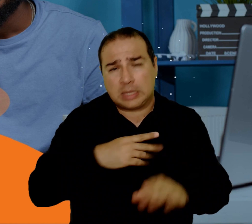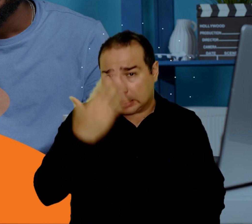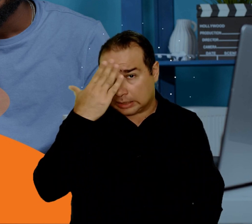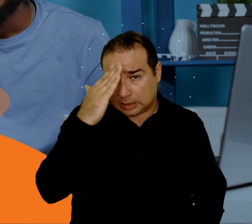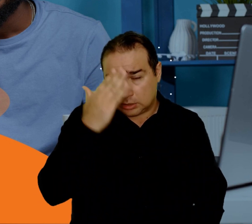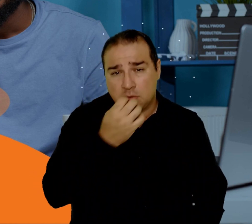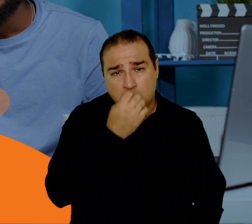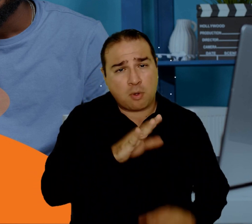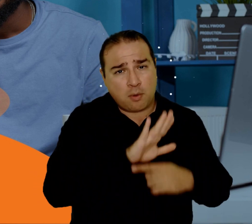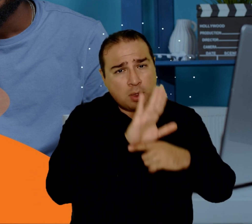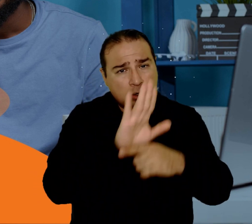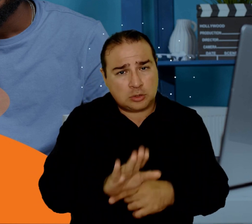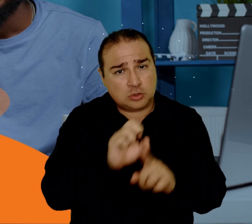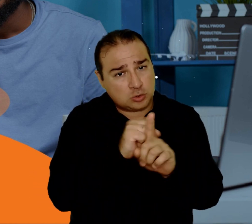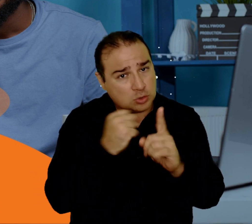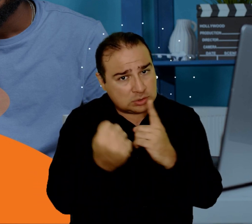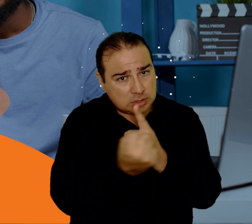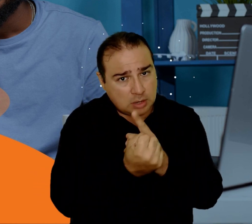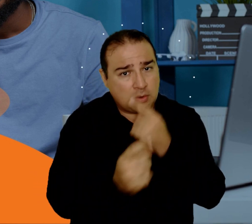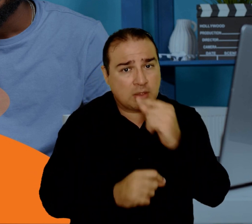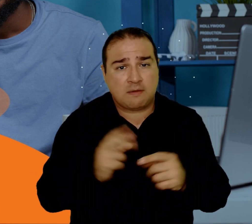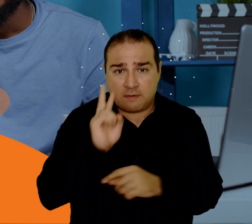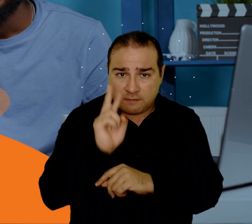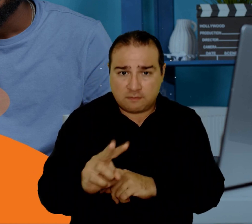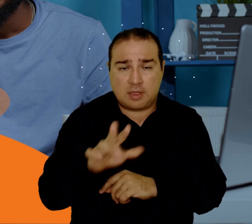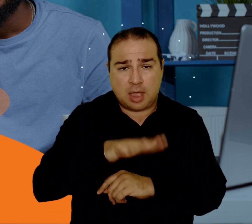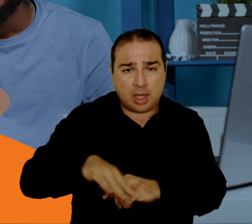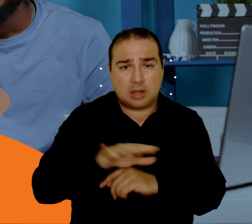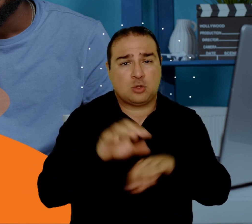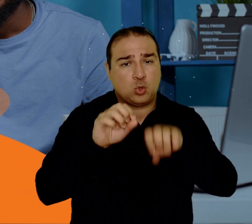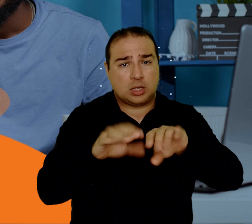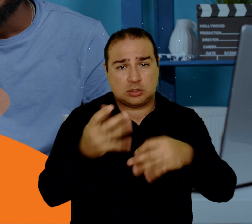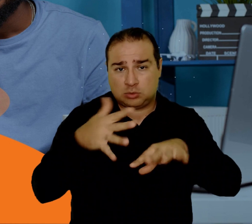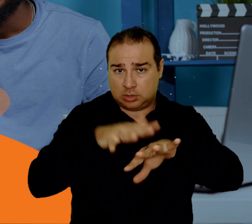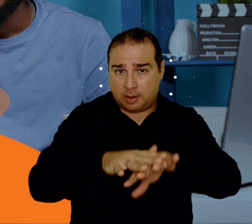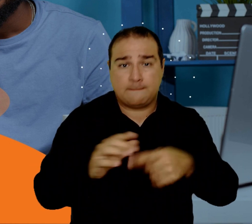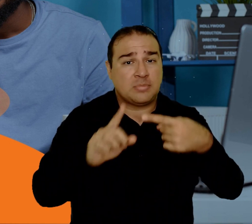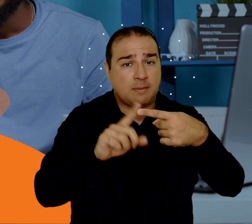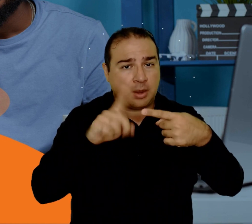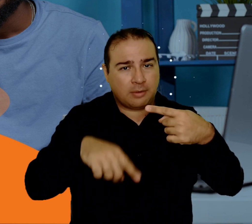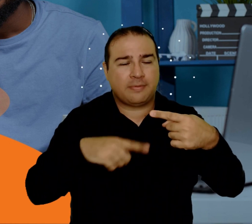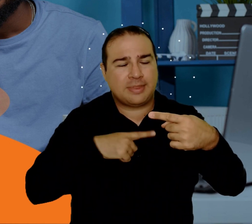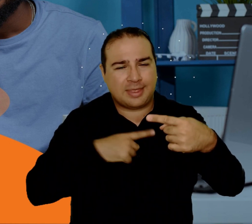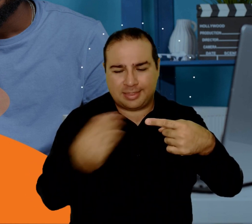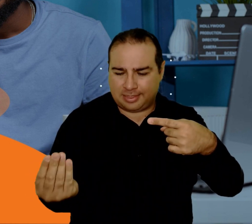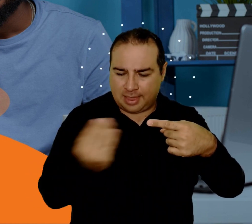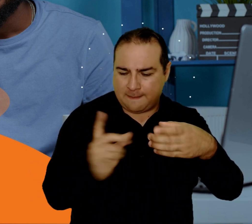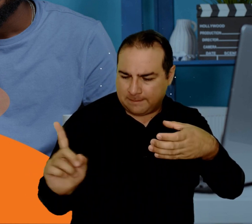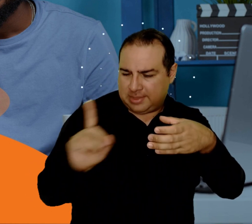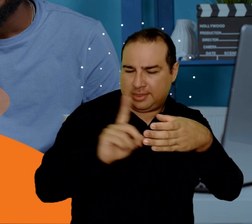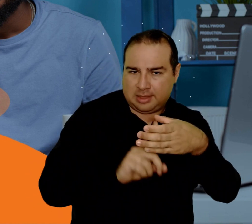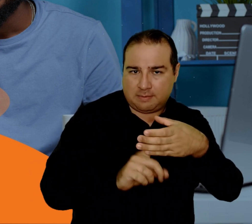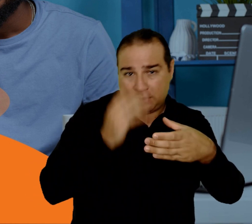que a gente entende de benefícios sociais quando a gente olha para uma educação? O primeiro ponto é a gente traz